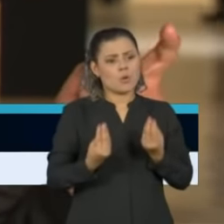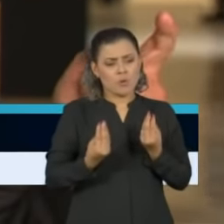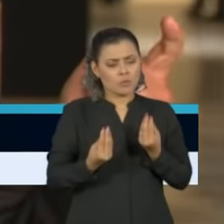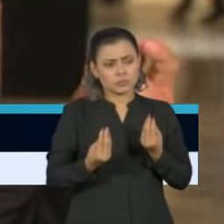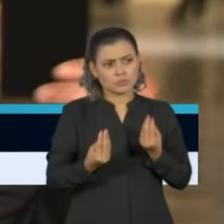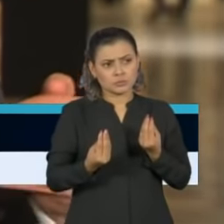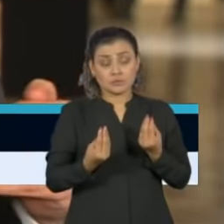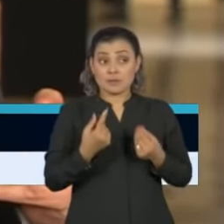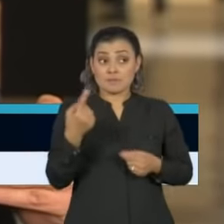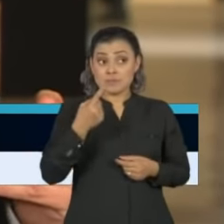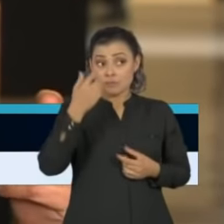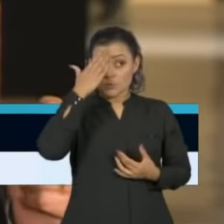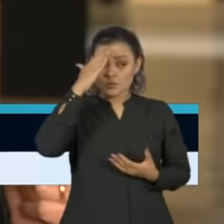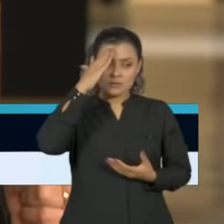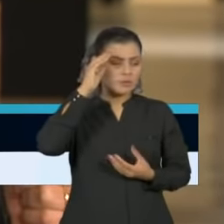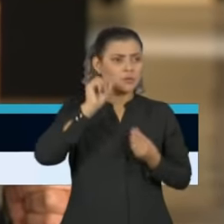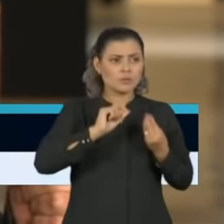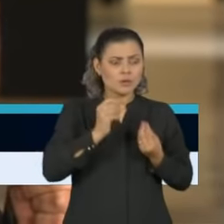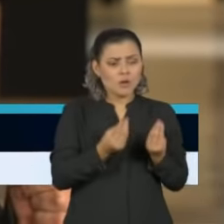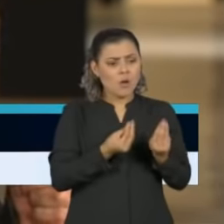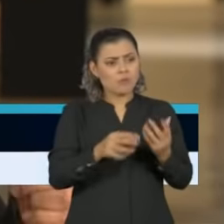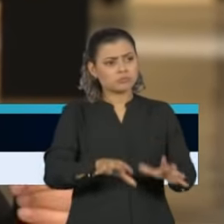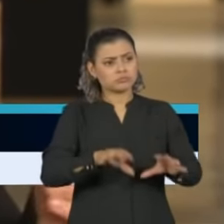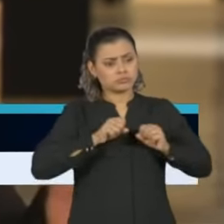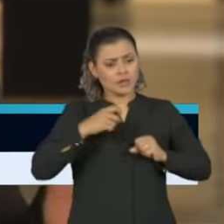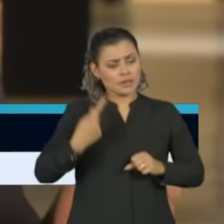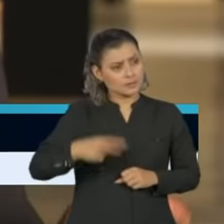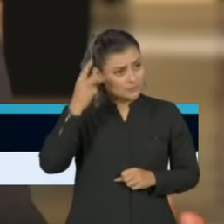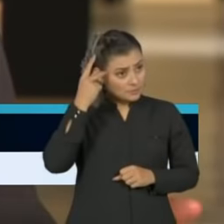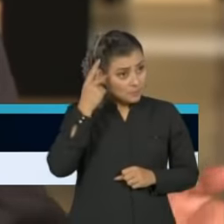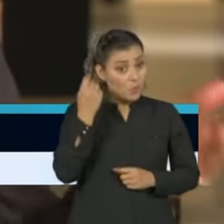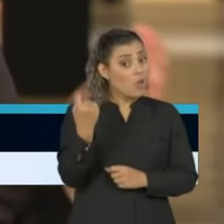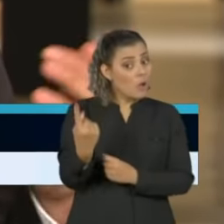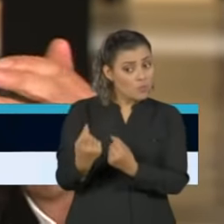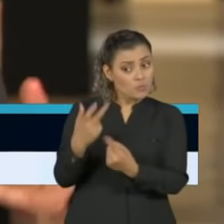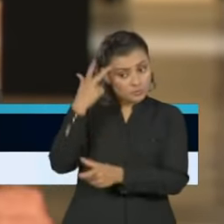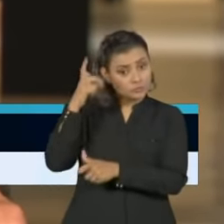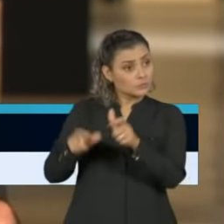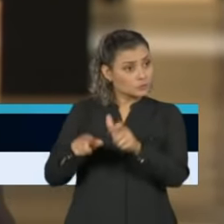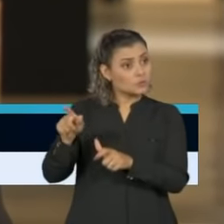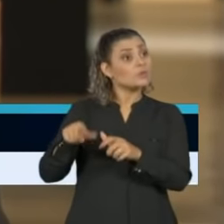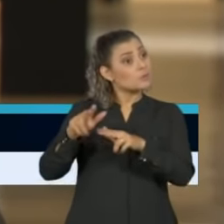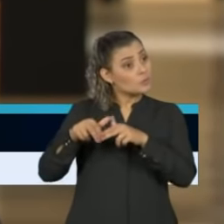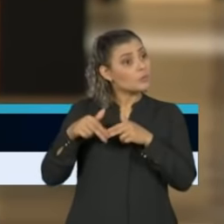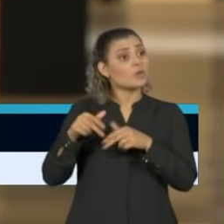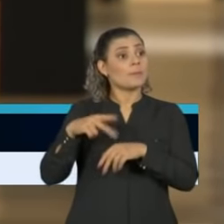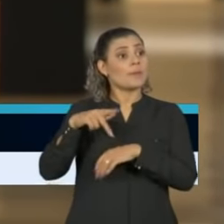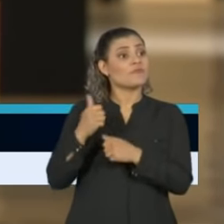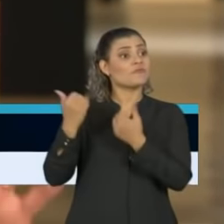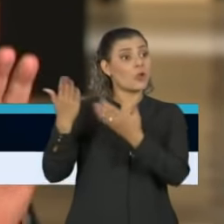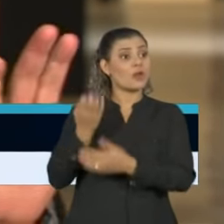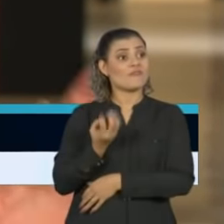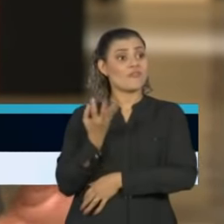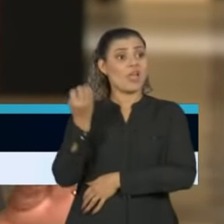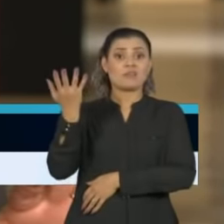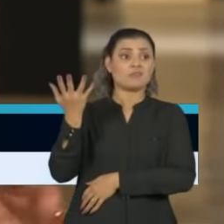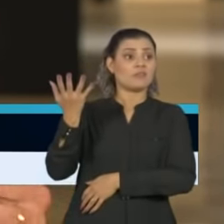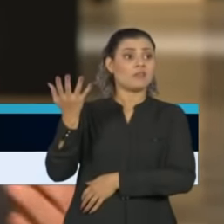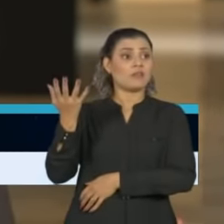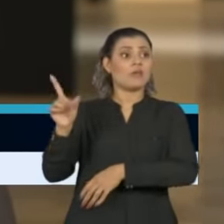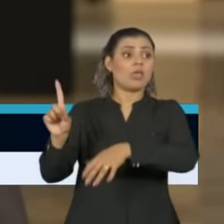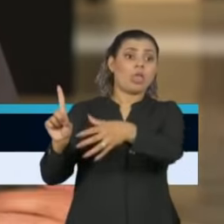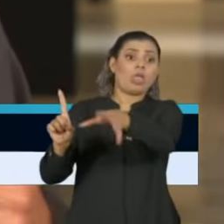momento, os casos que chegaram aqui em São Paulo são indivíduos oriundos do carnaval fora do Brasil. Então, este